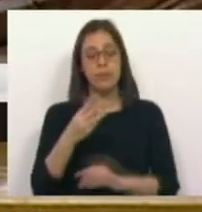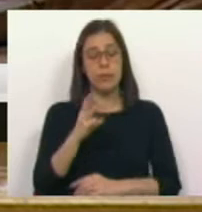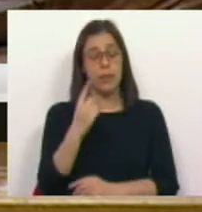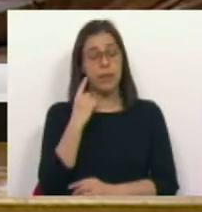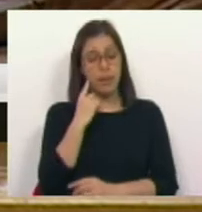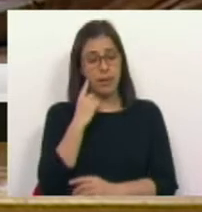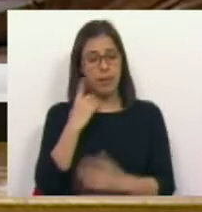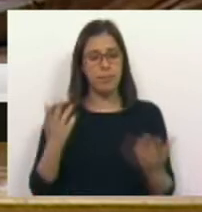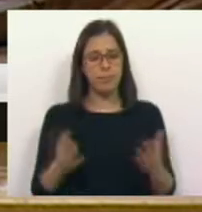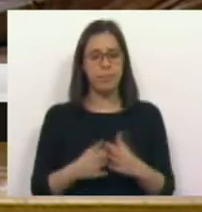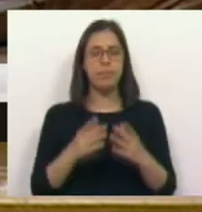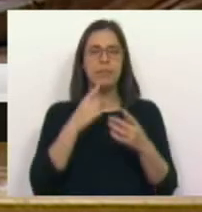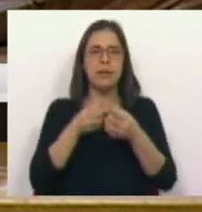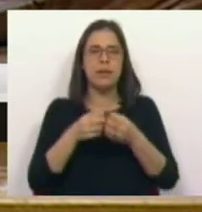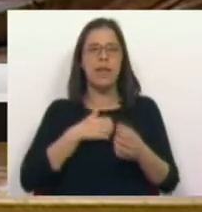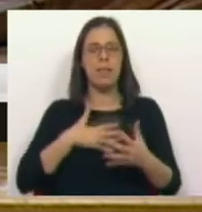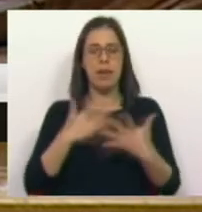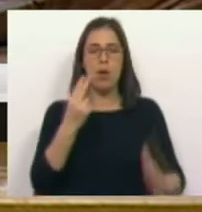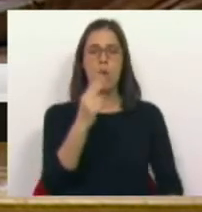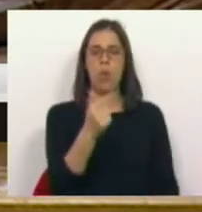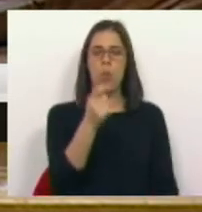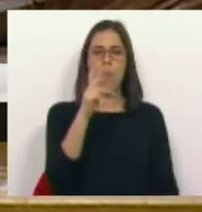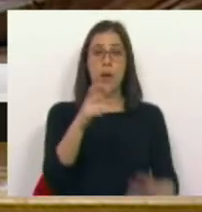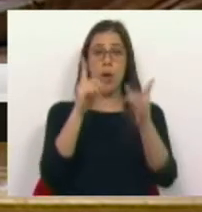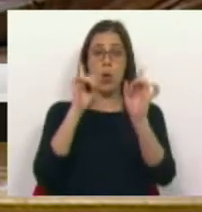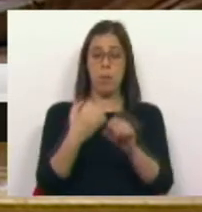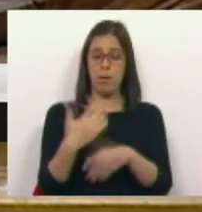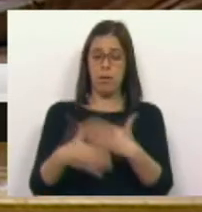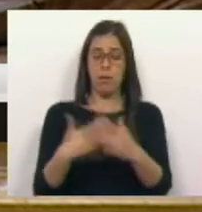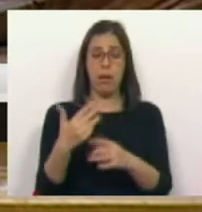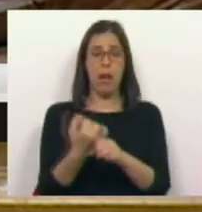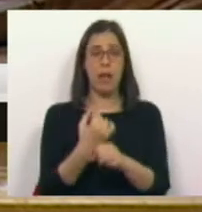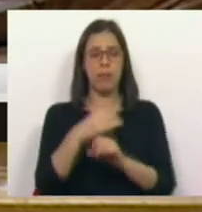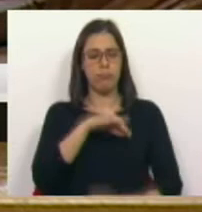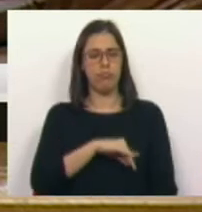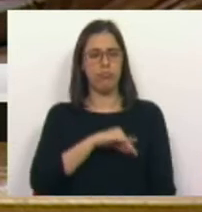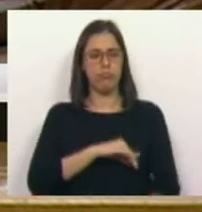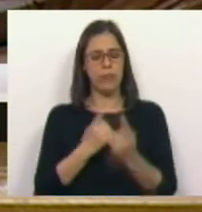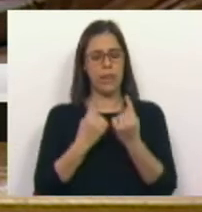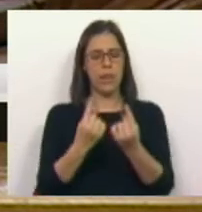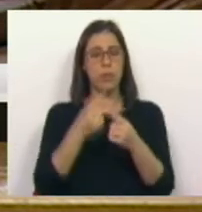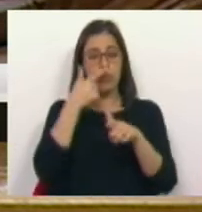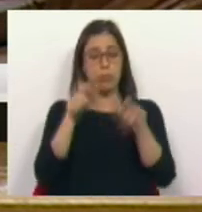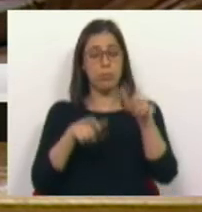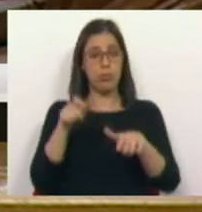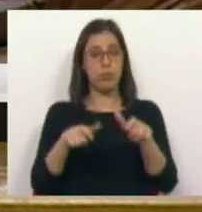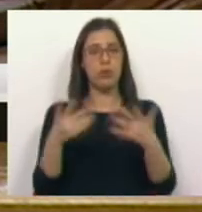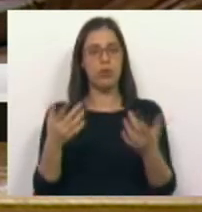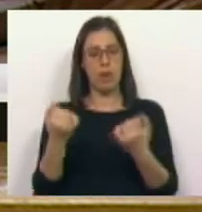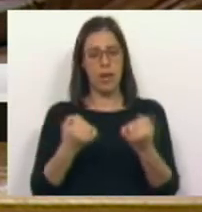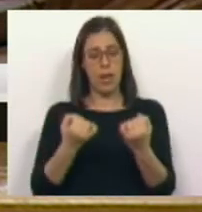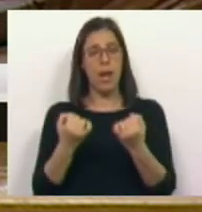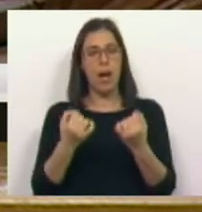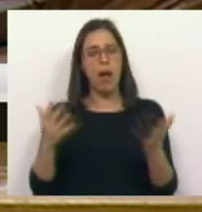anos depois da multinacional Uber ter começado a exercer uma atividade remunerada de transporte de passageiros em